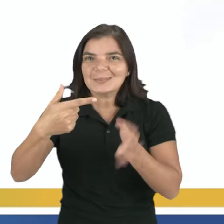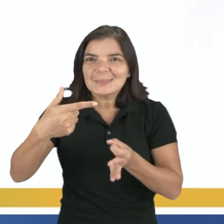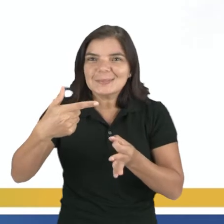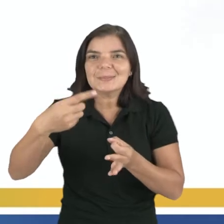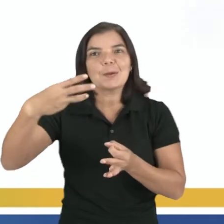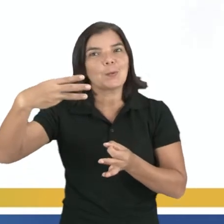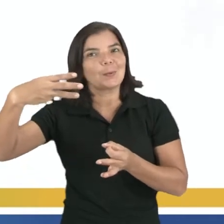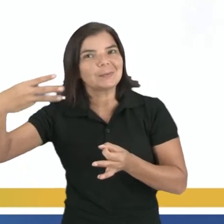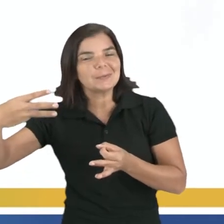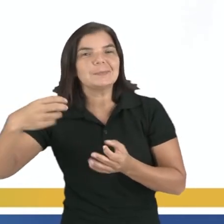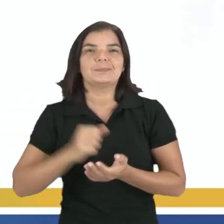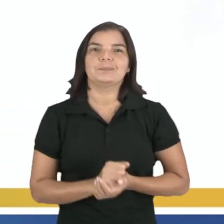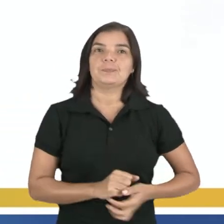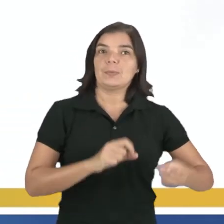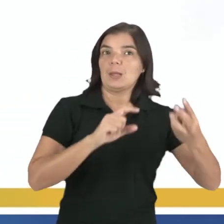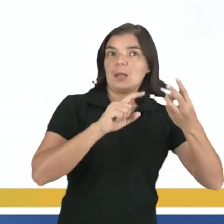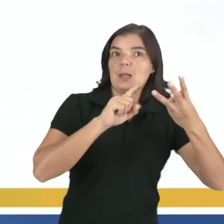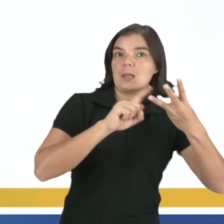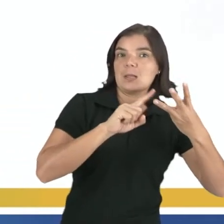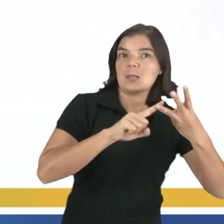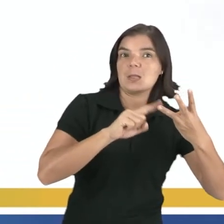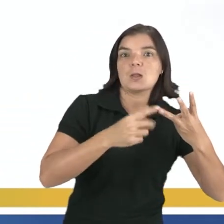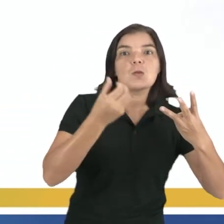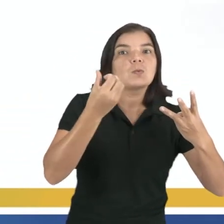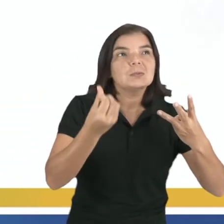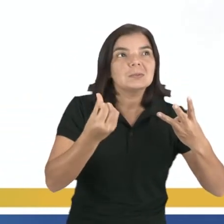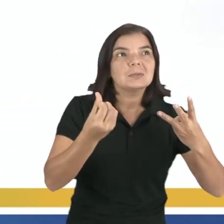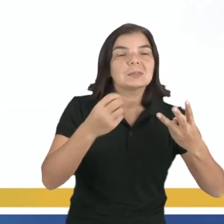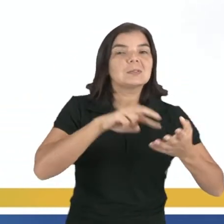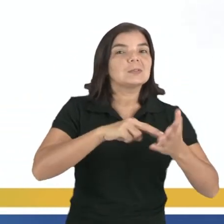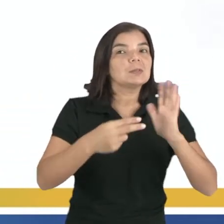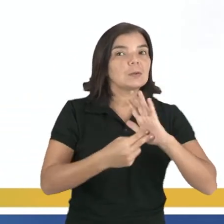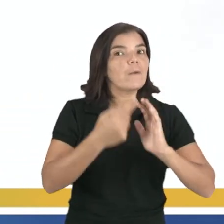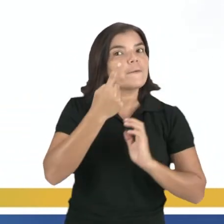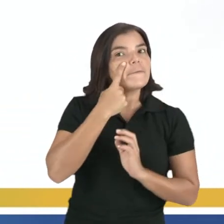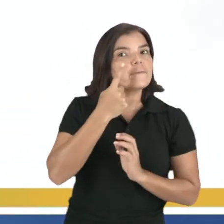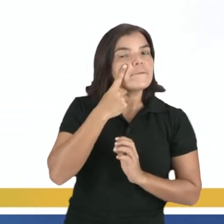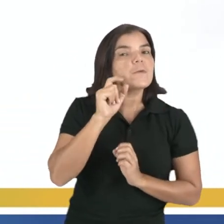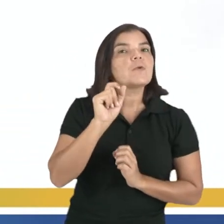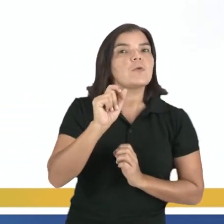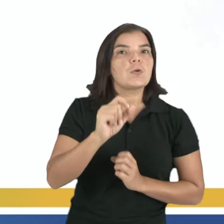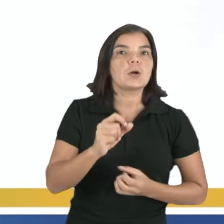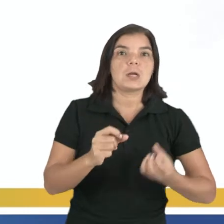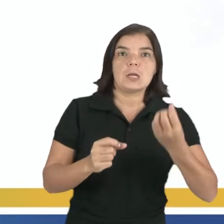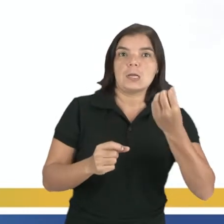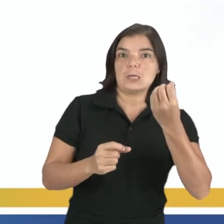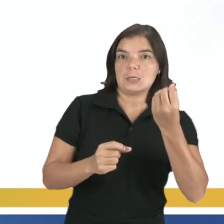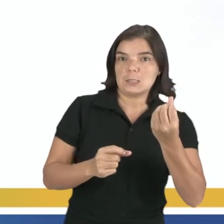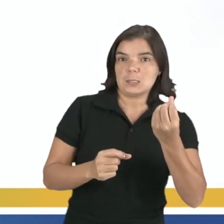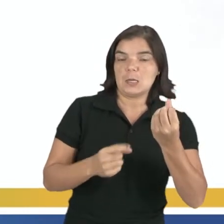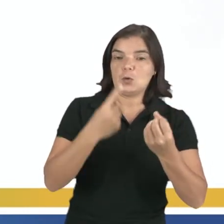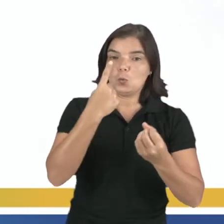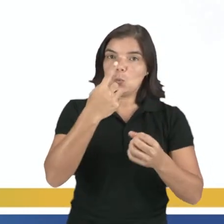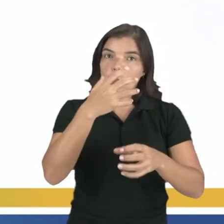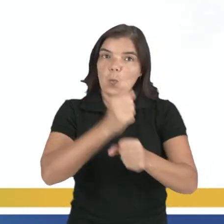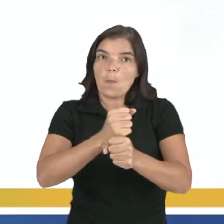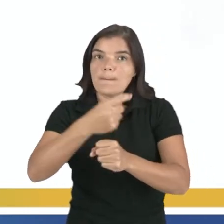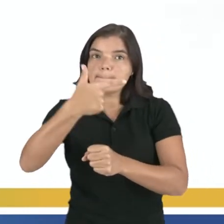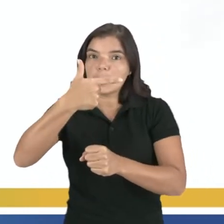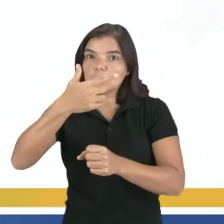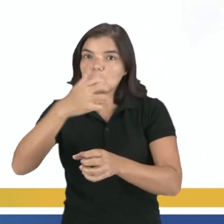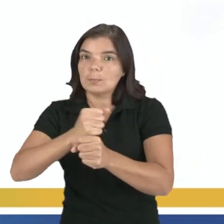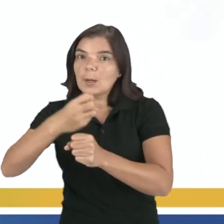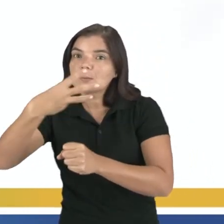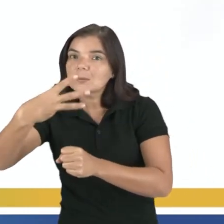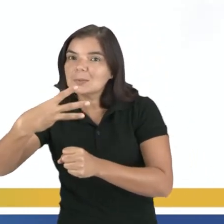Na terceira figura, eu tenho 6 cubos, mas repara que 6 é a mesma coisa que 1 mais 2 mais 3.